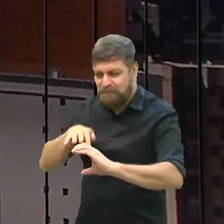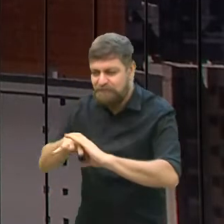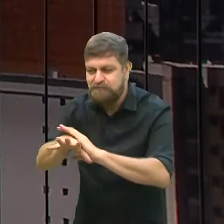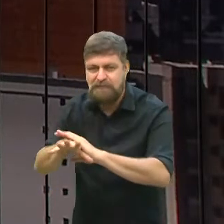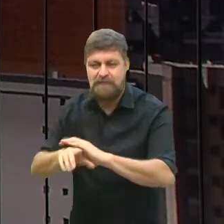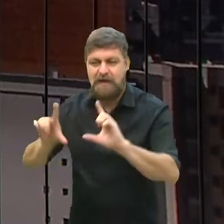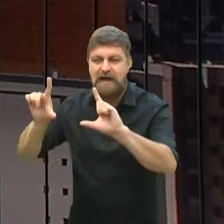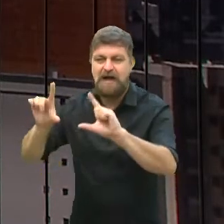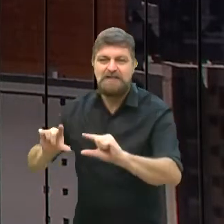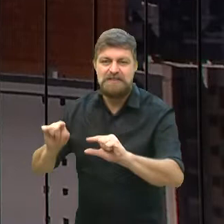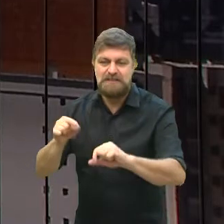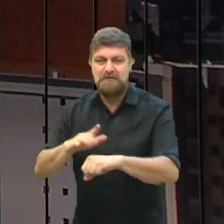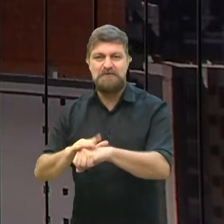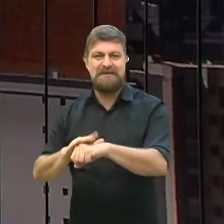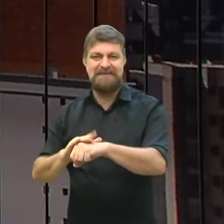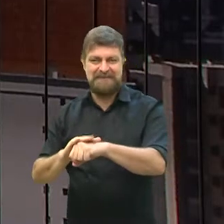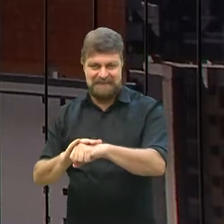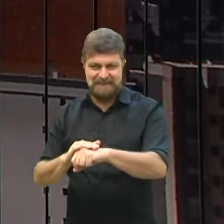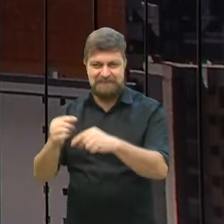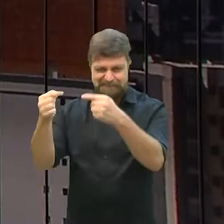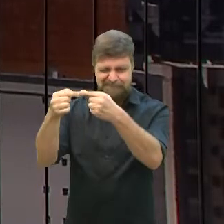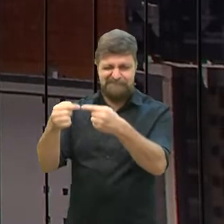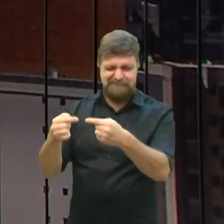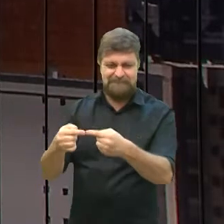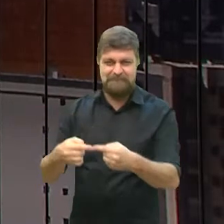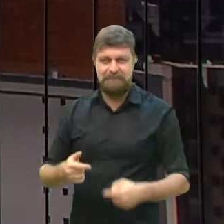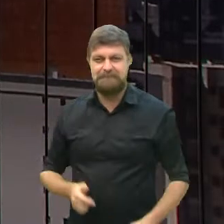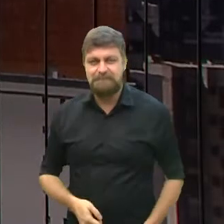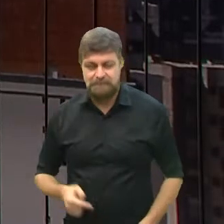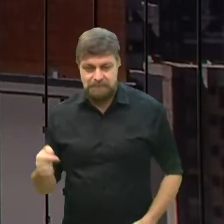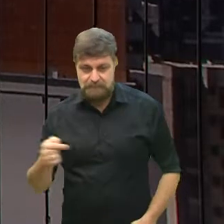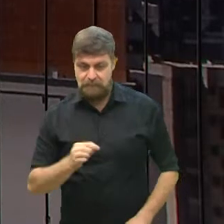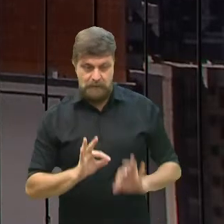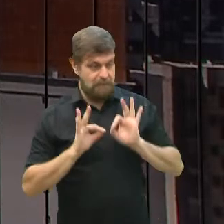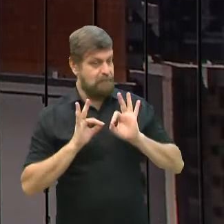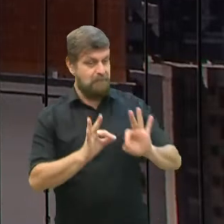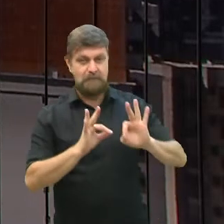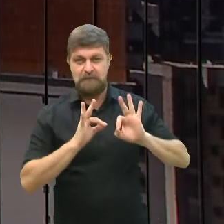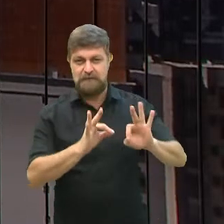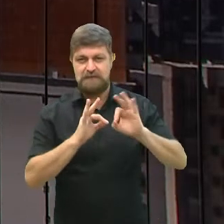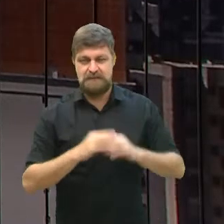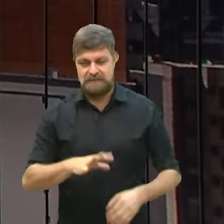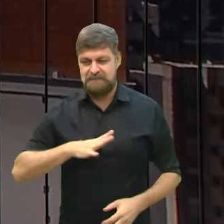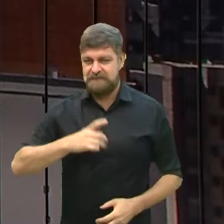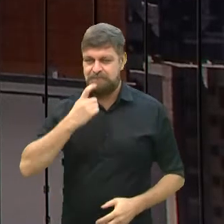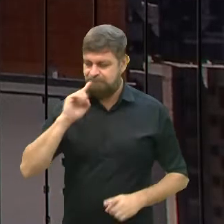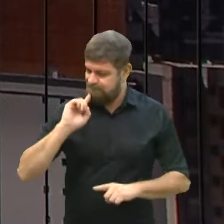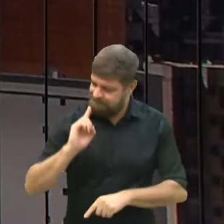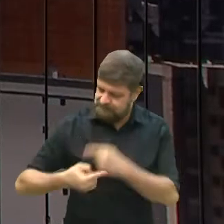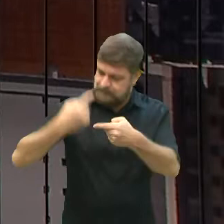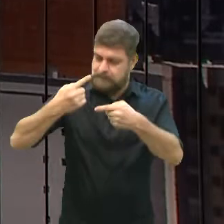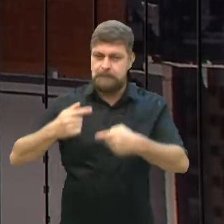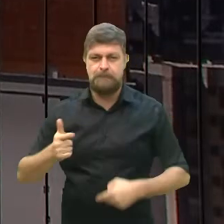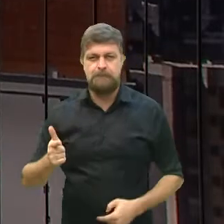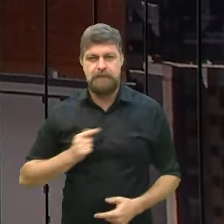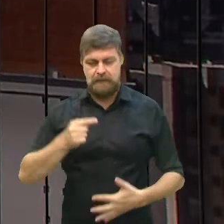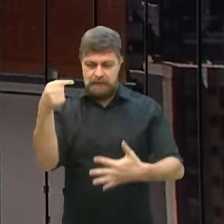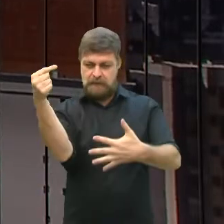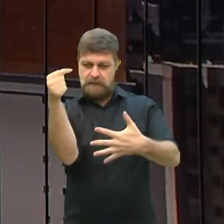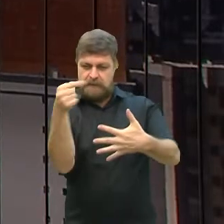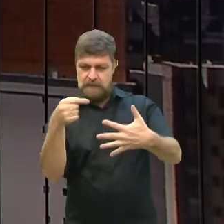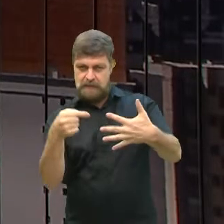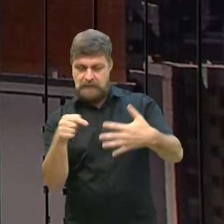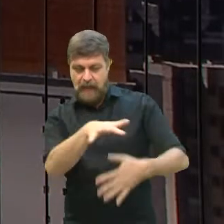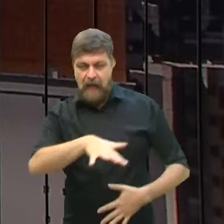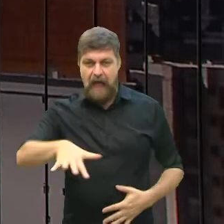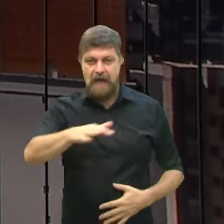água contaminada. Então, esses indicadores estão positivos em Campinas. Vários indicadores também de